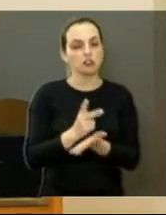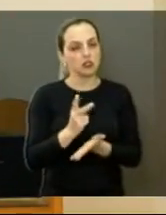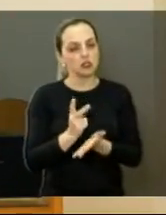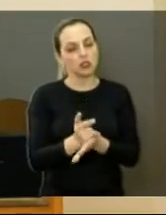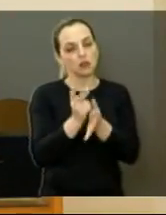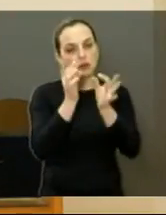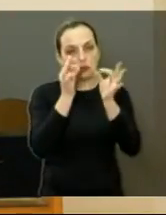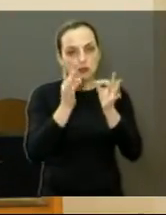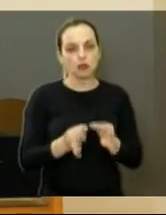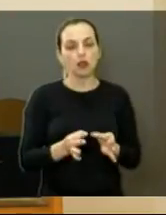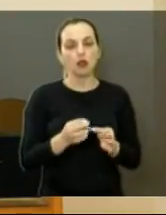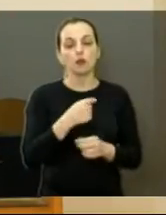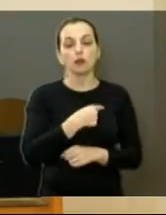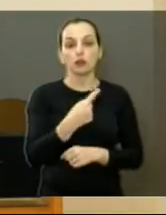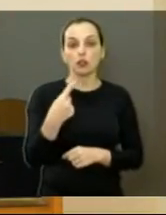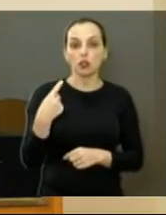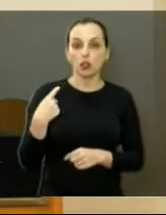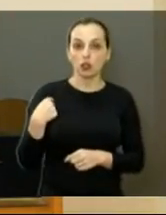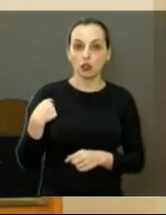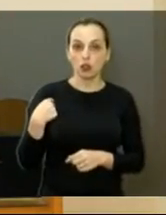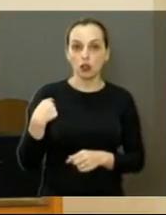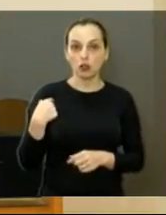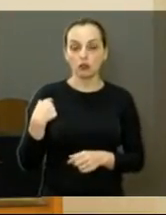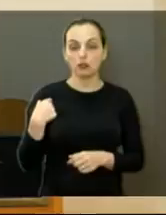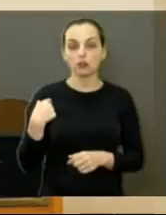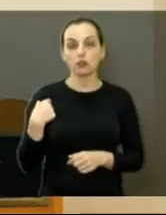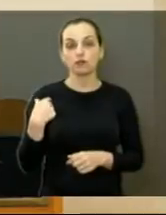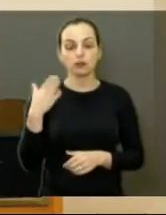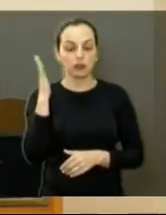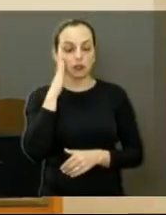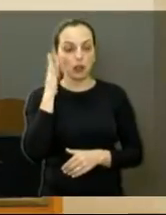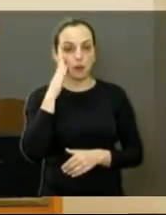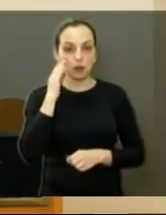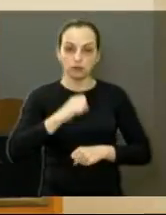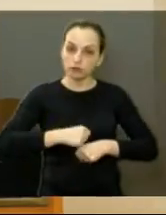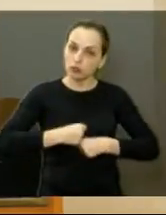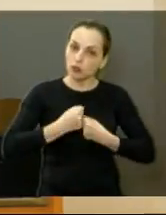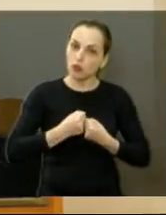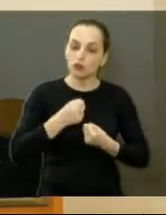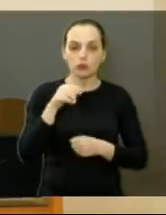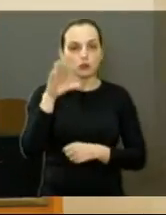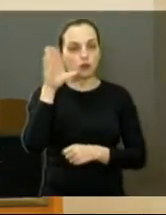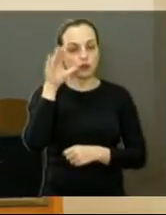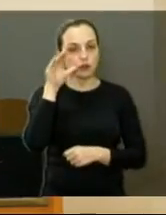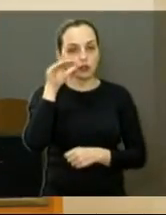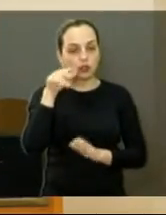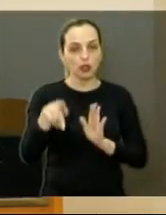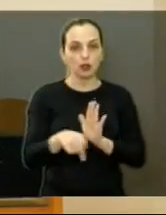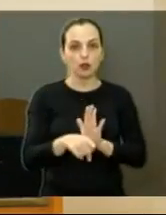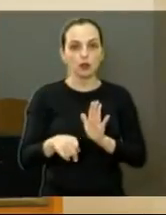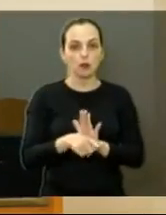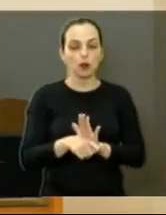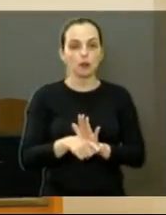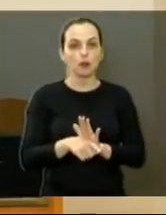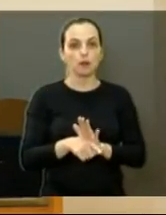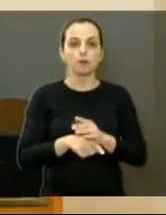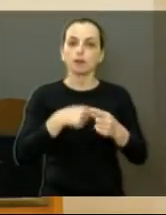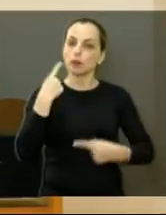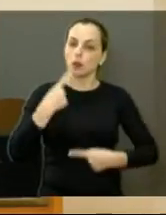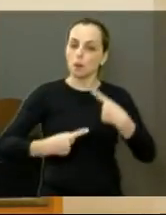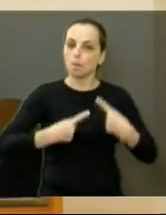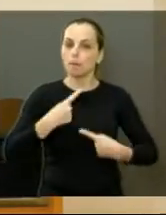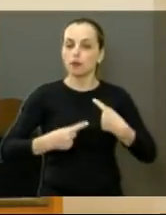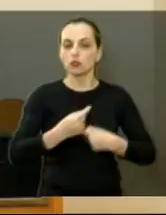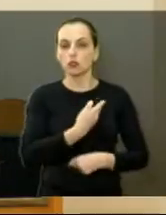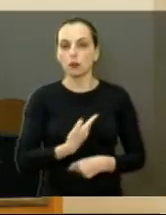e isso a gente observa aí o esforço desses funcionários tentando fazer uma política pública